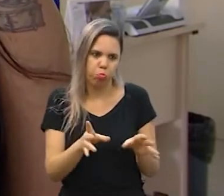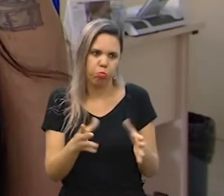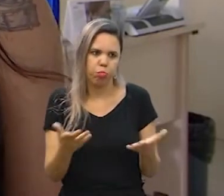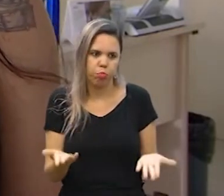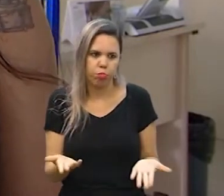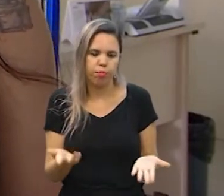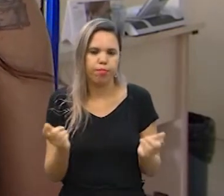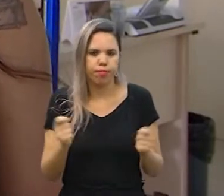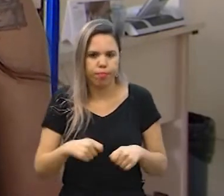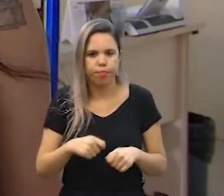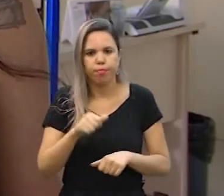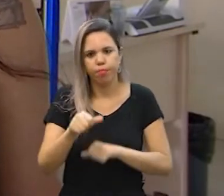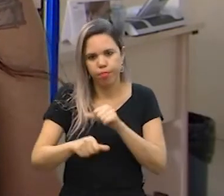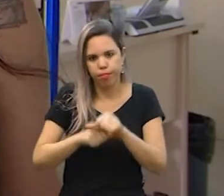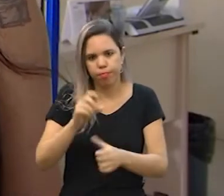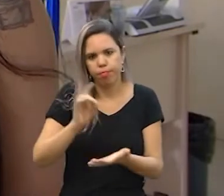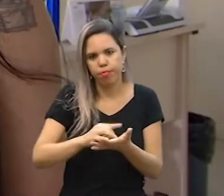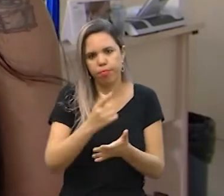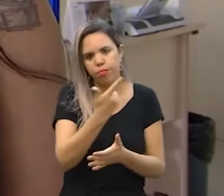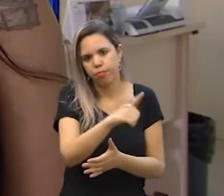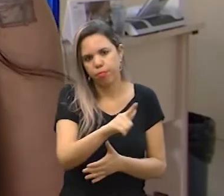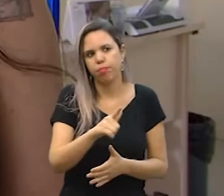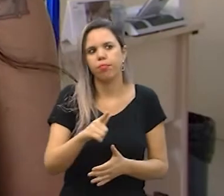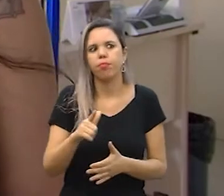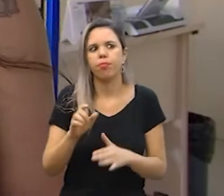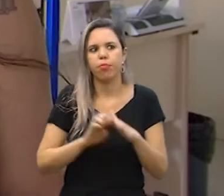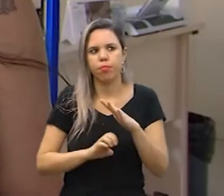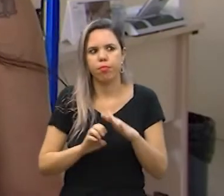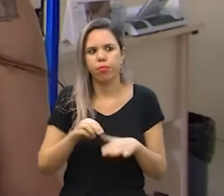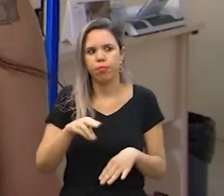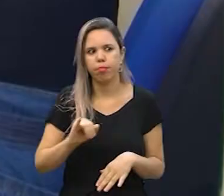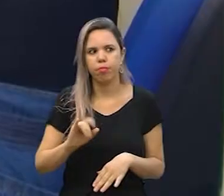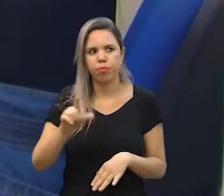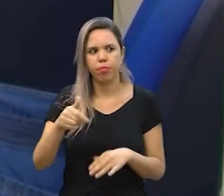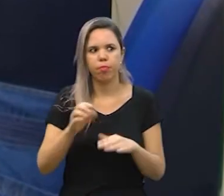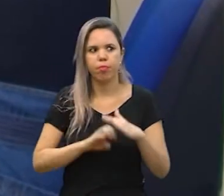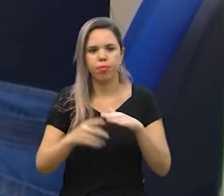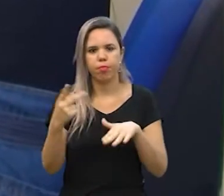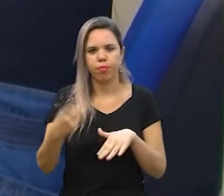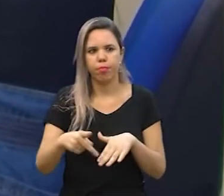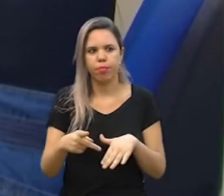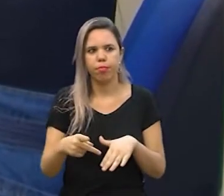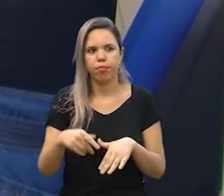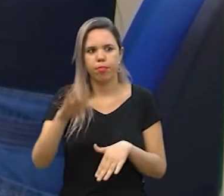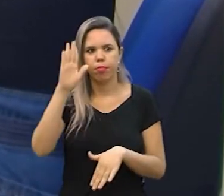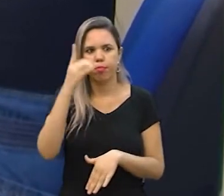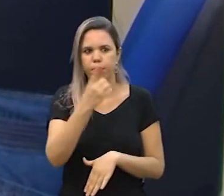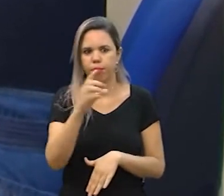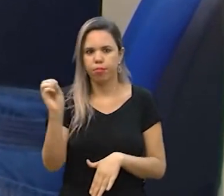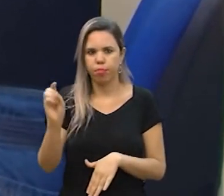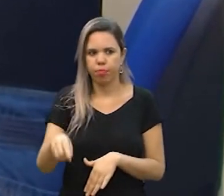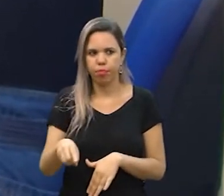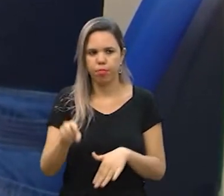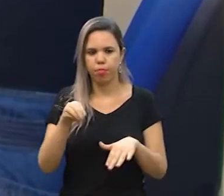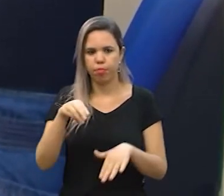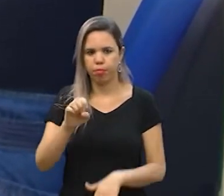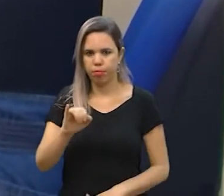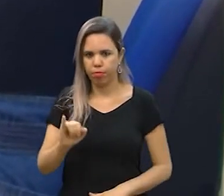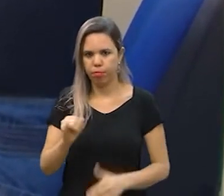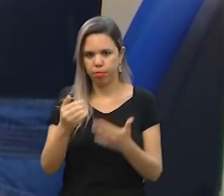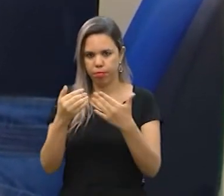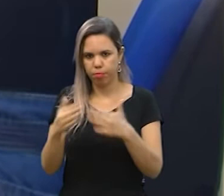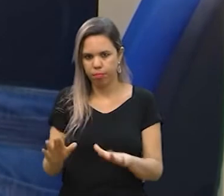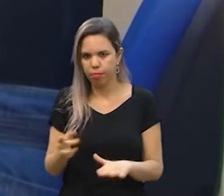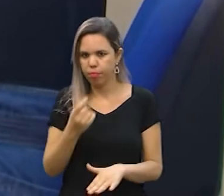né? Aí a gente vai e parte para o próximo, né? Depois do MEI. A empresa dela está entre as mais de 100 mil